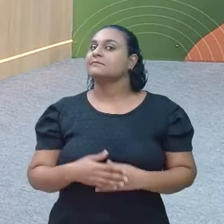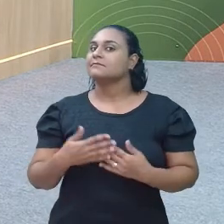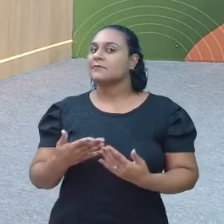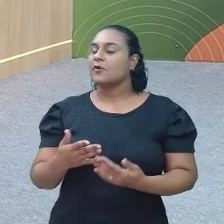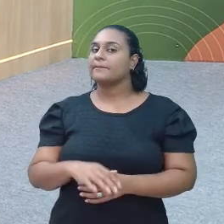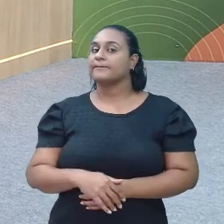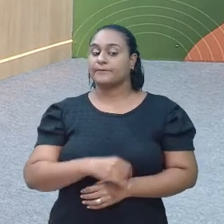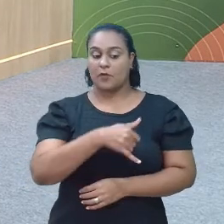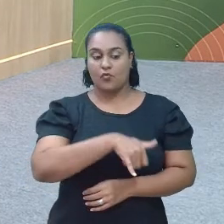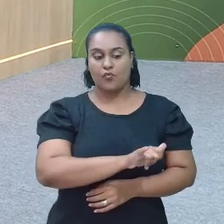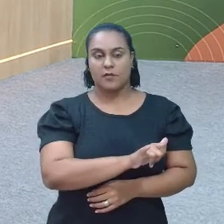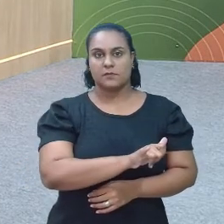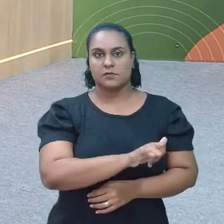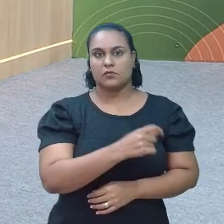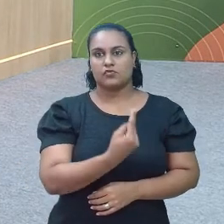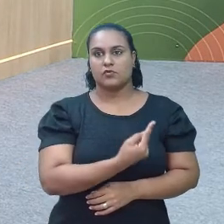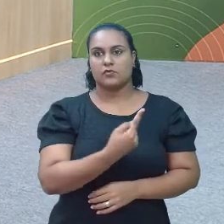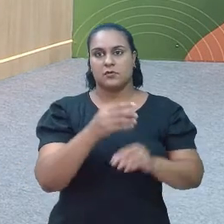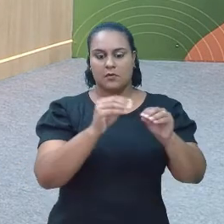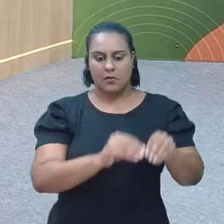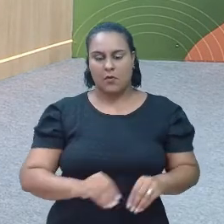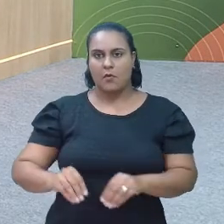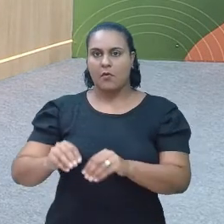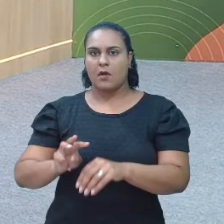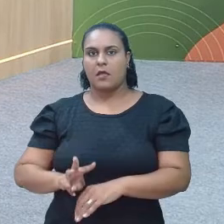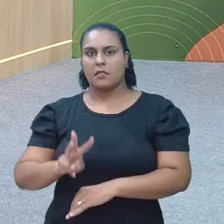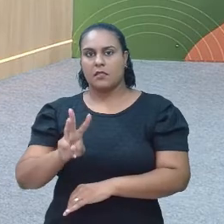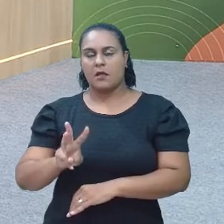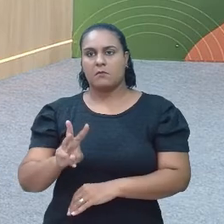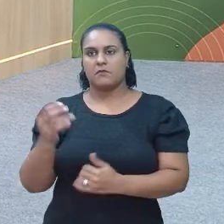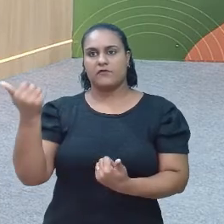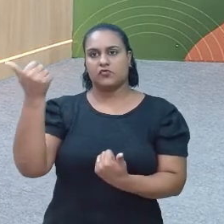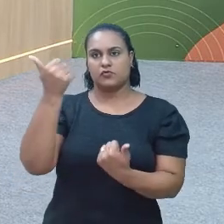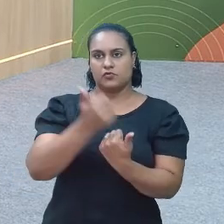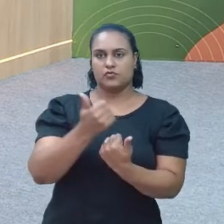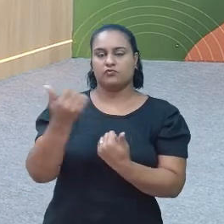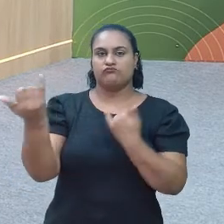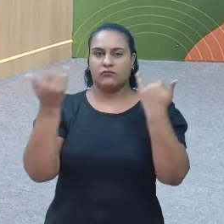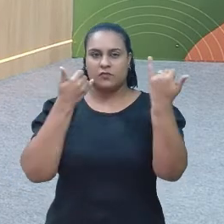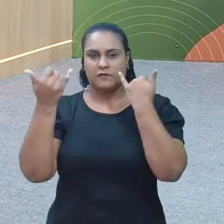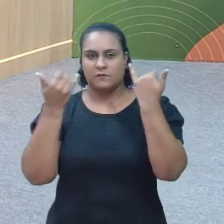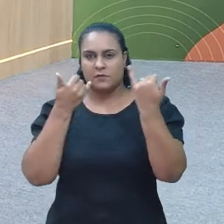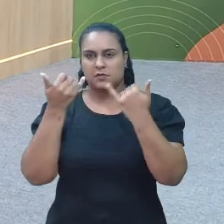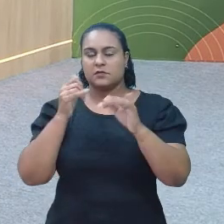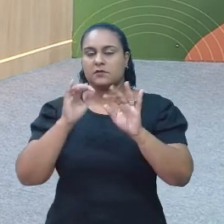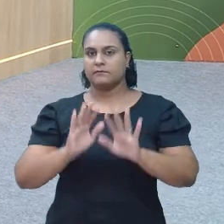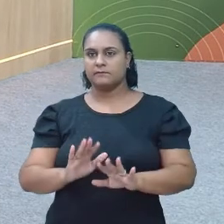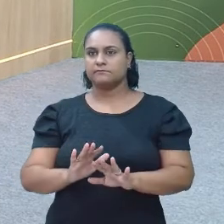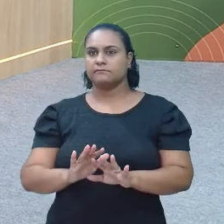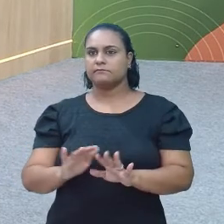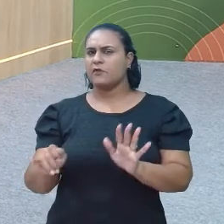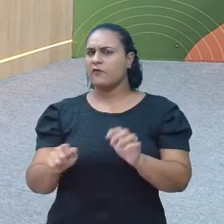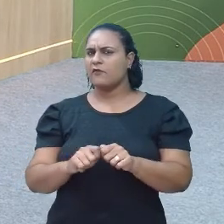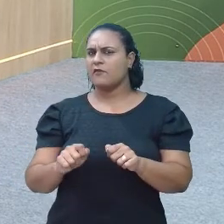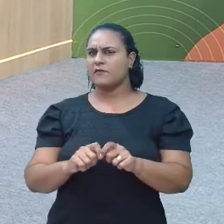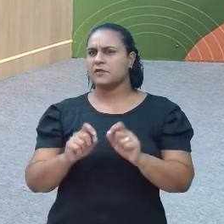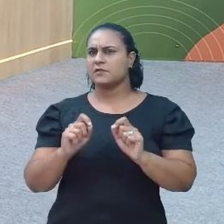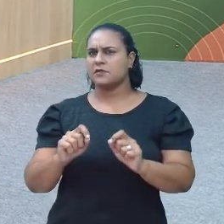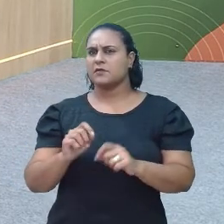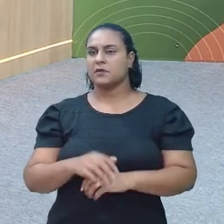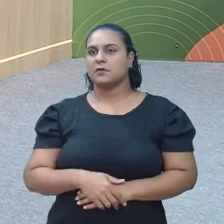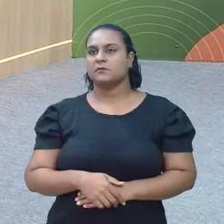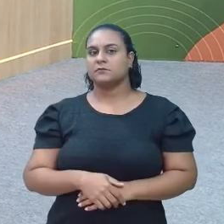vou substituir, como a técnica diz, substituir uma informação na outra. O que é que eu vou fazer?